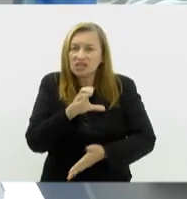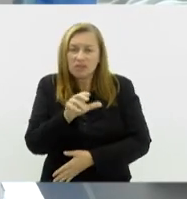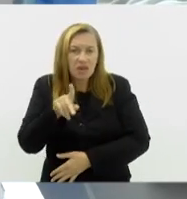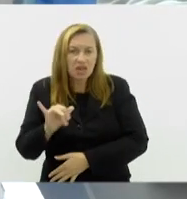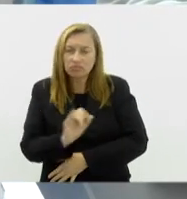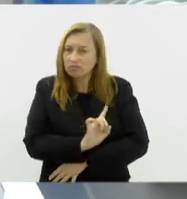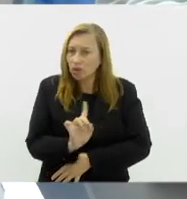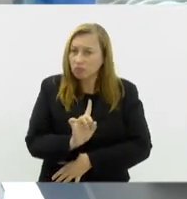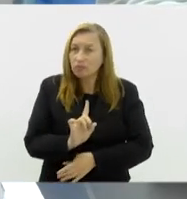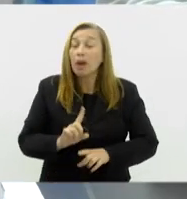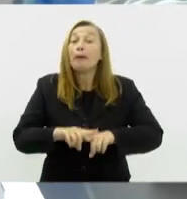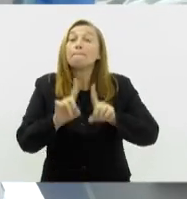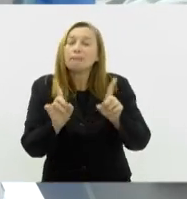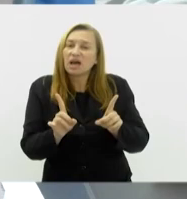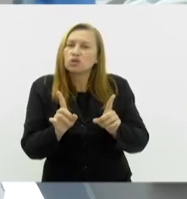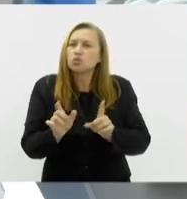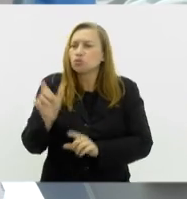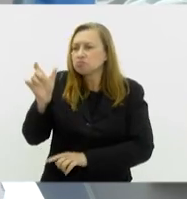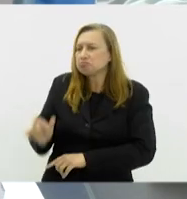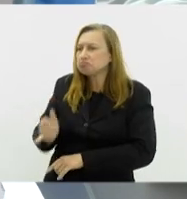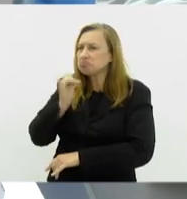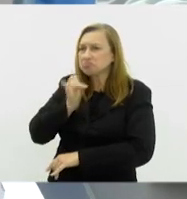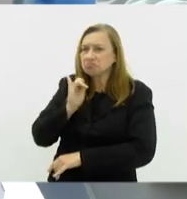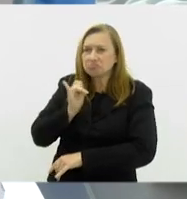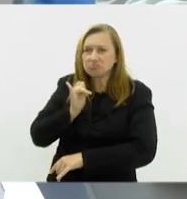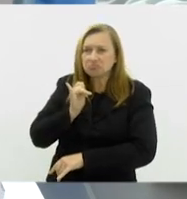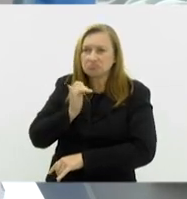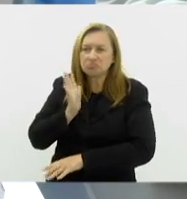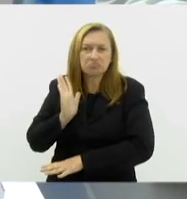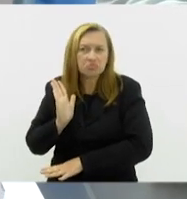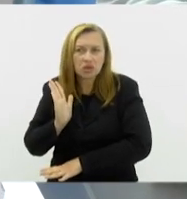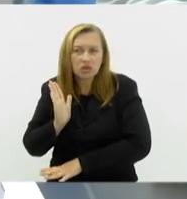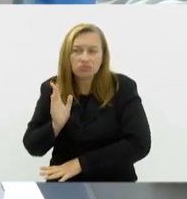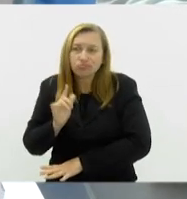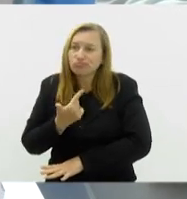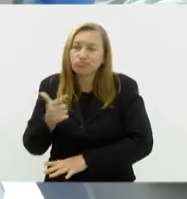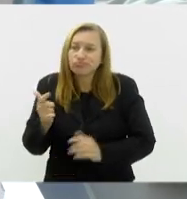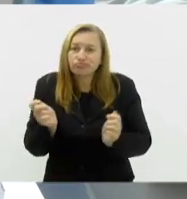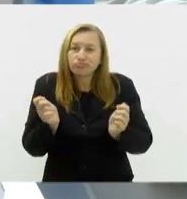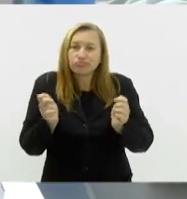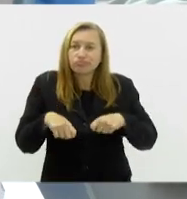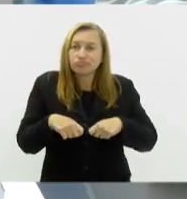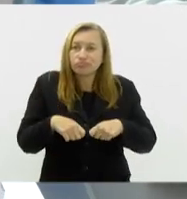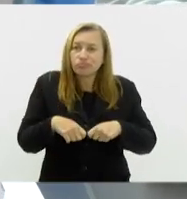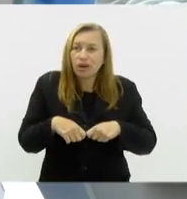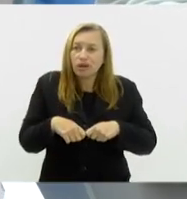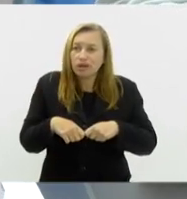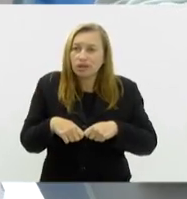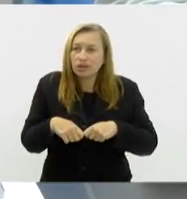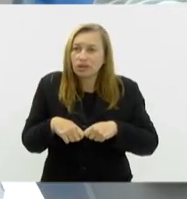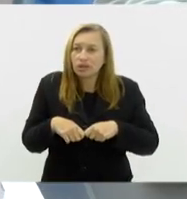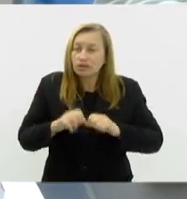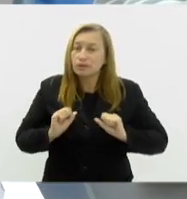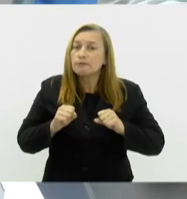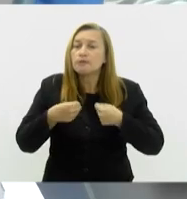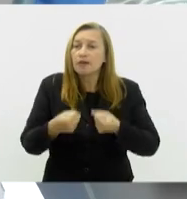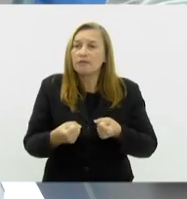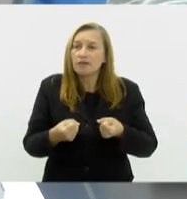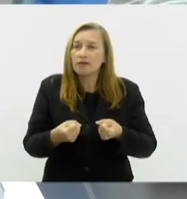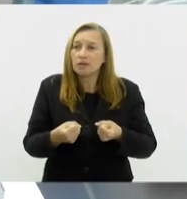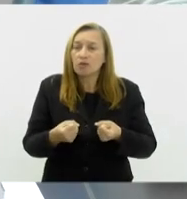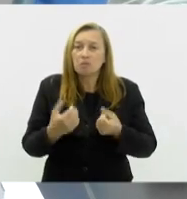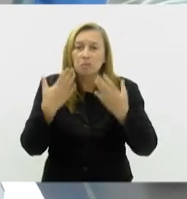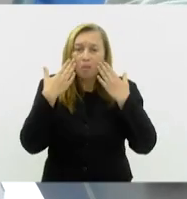CPI mas o relator não teve sequer a possibilidade de defendê-lo porque não